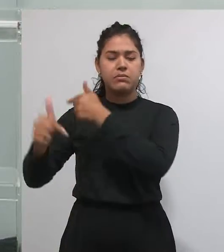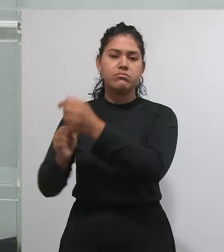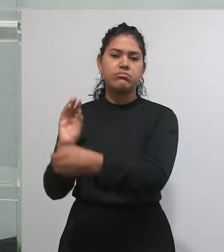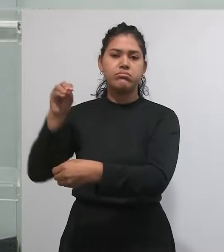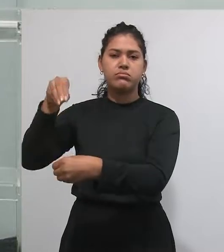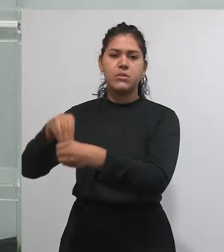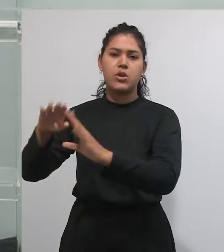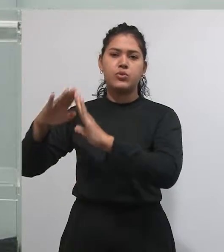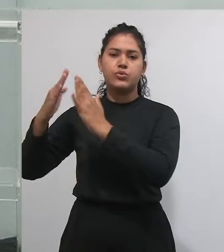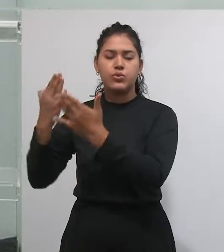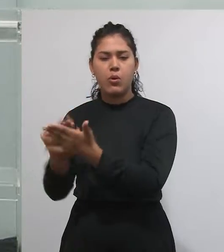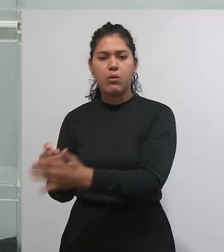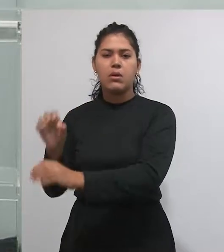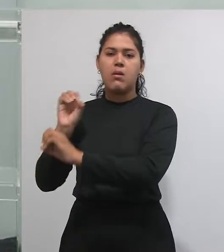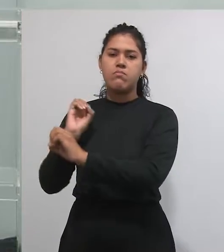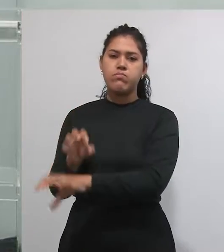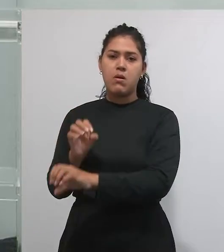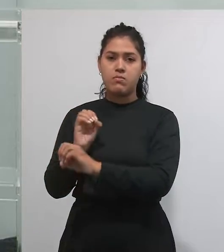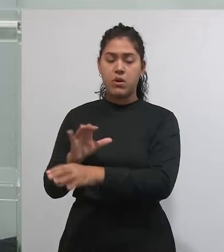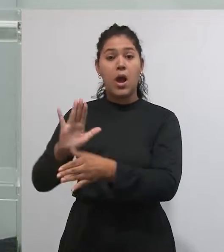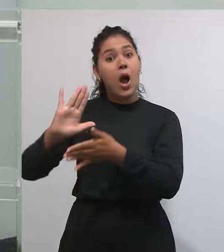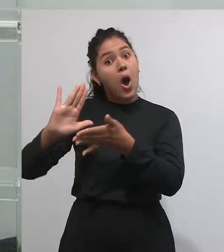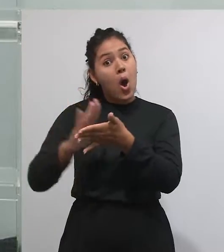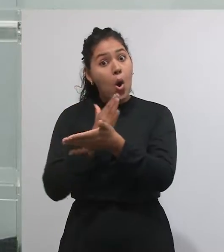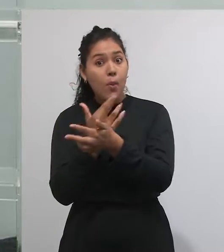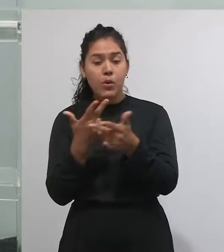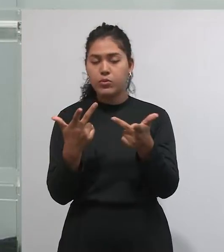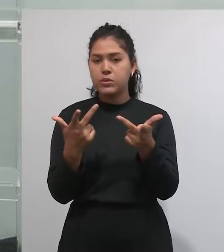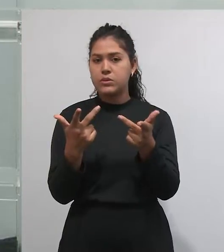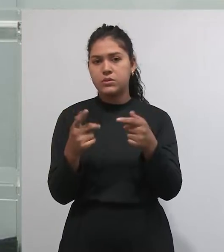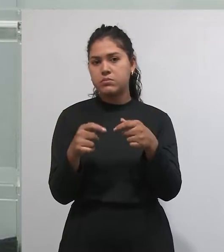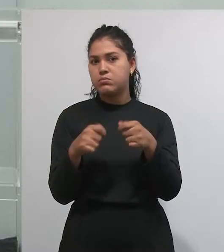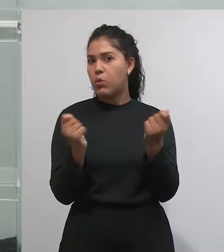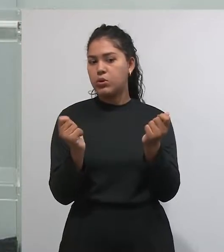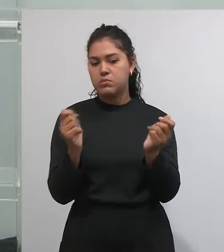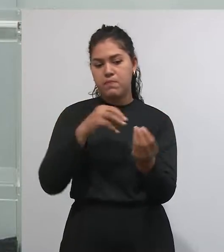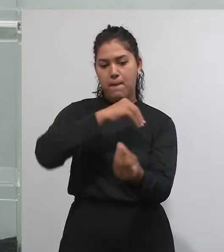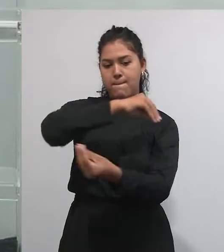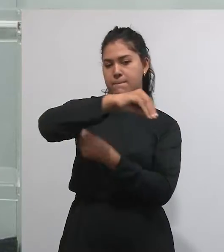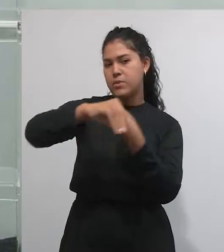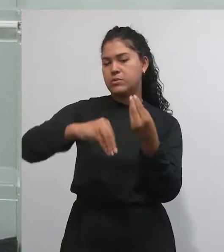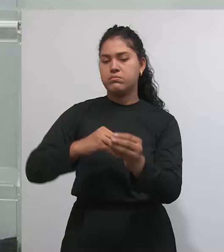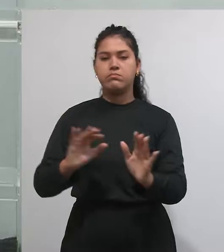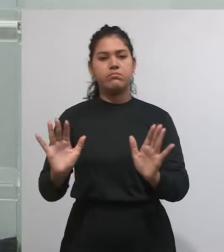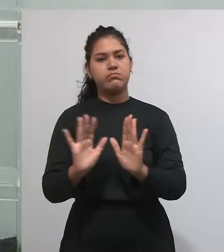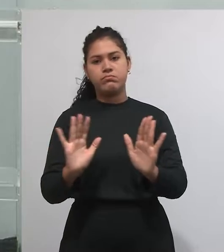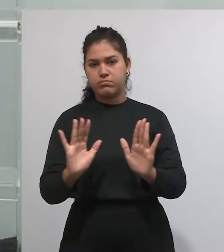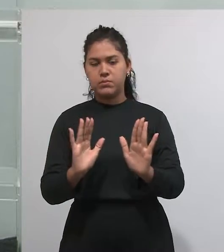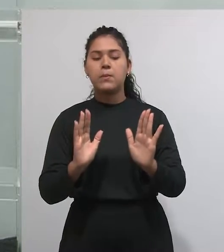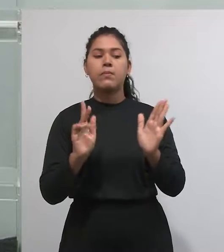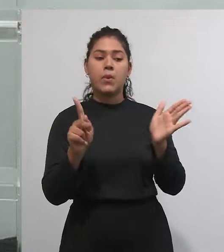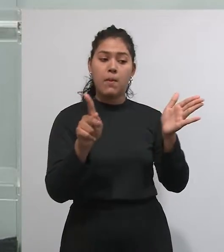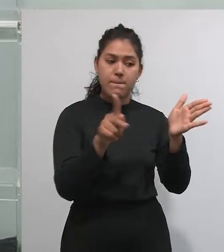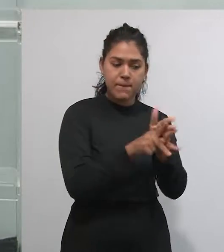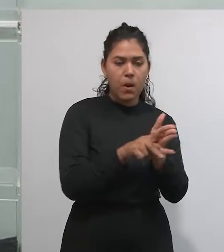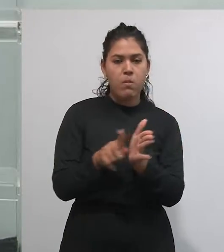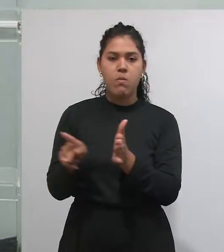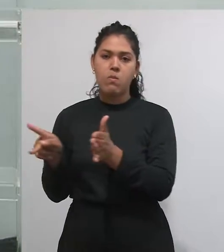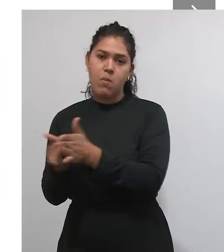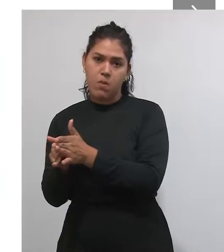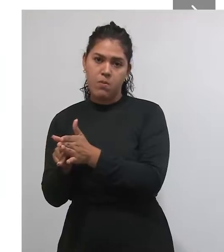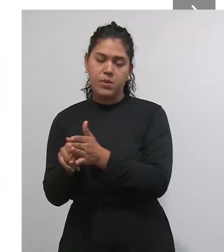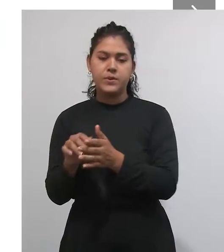educação. Existem coisas que não podem ser custeadas com o Fundeb. A grande parte é custeada pelo